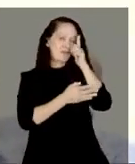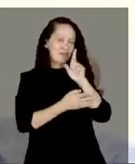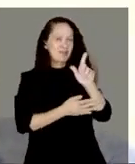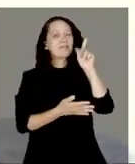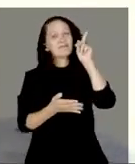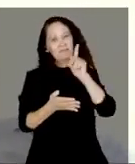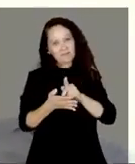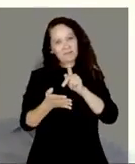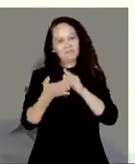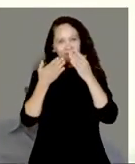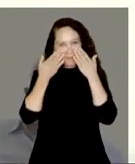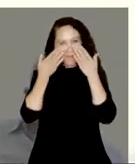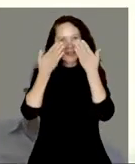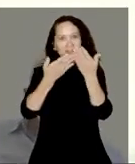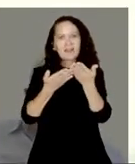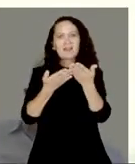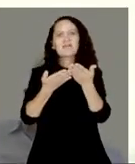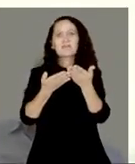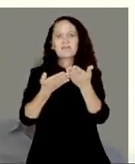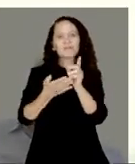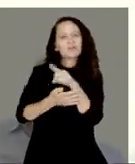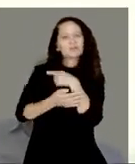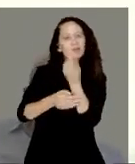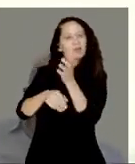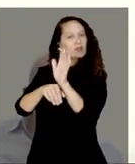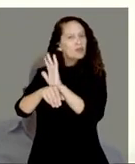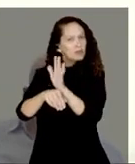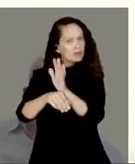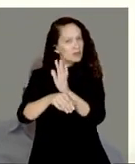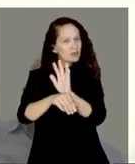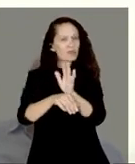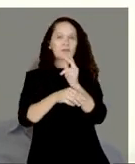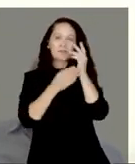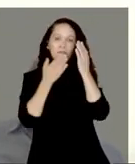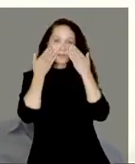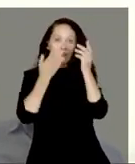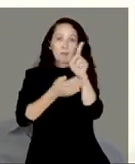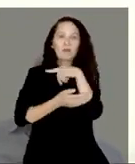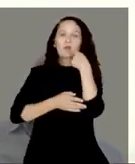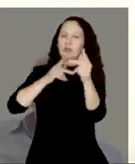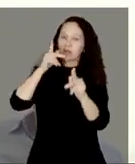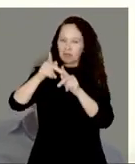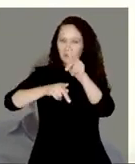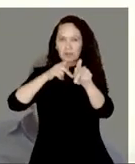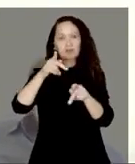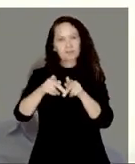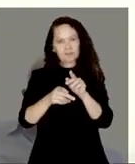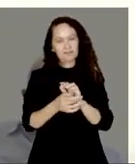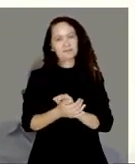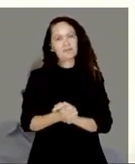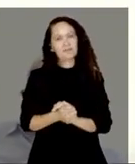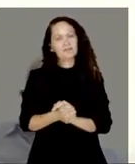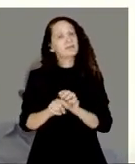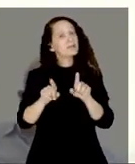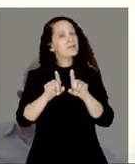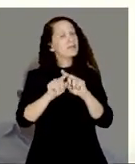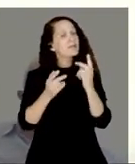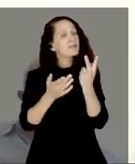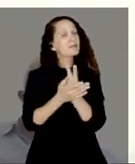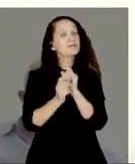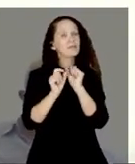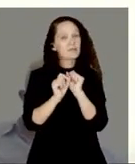história. E nós temos que combater isso. Isso é uma forma de elitizar a